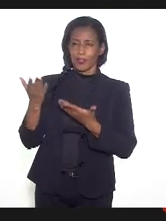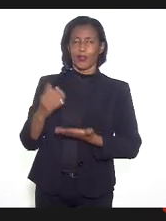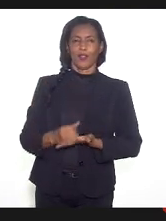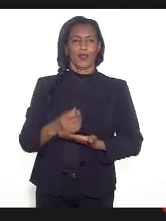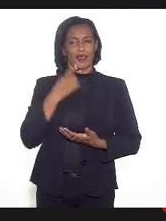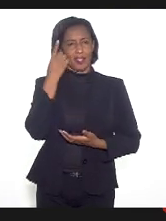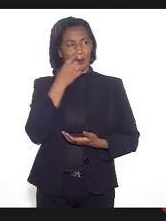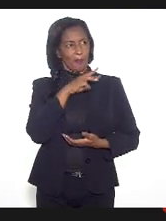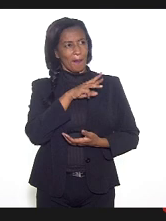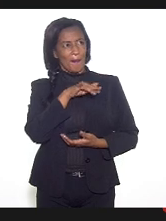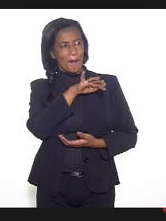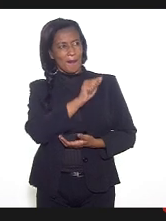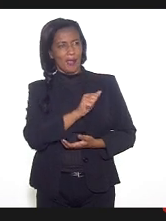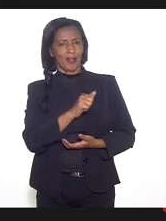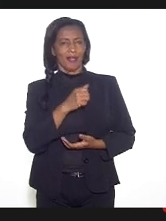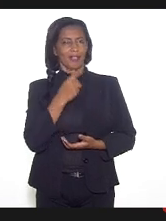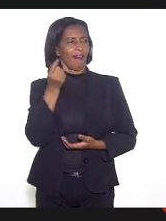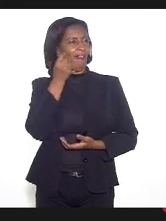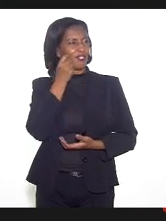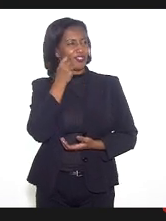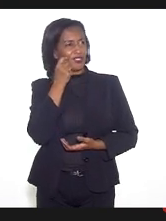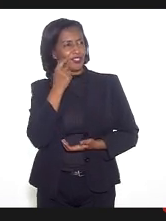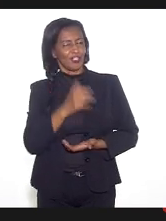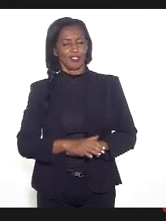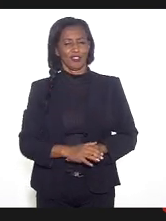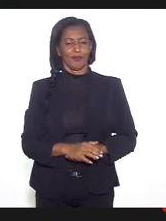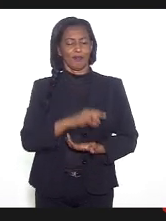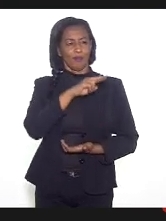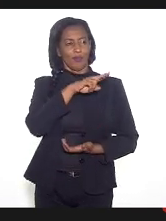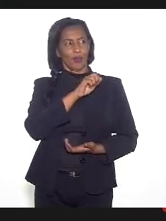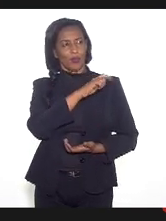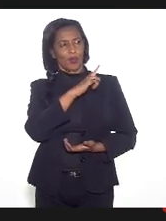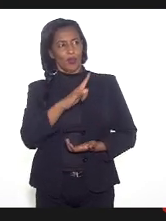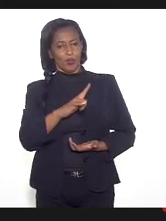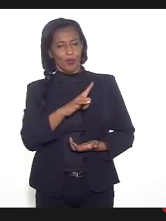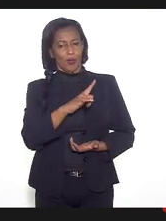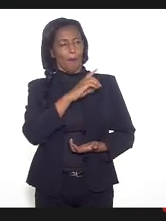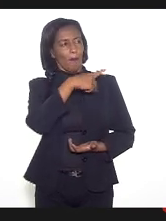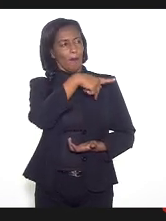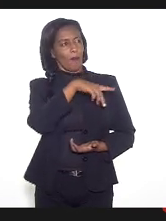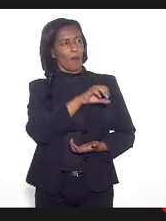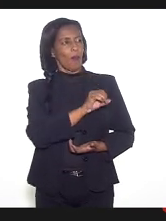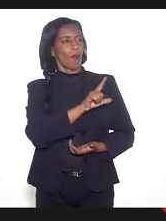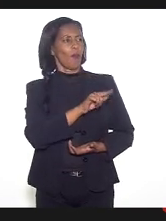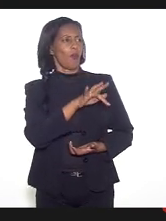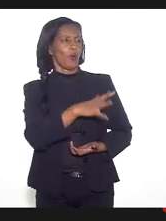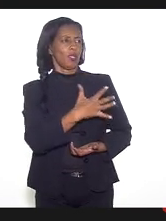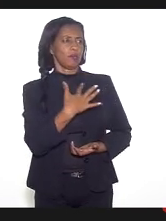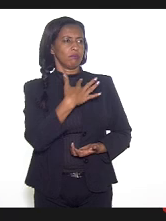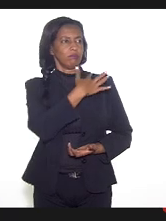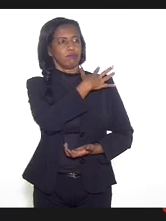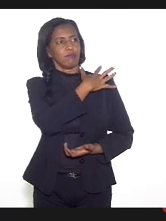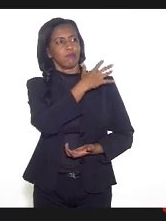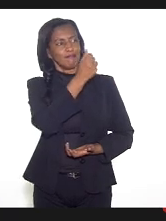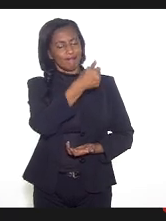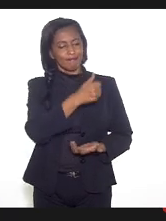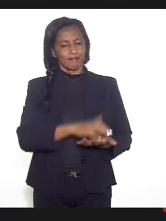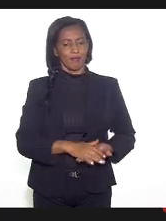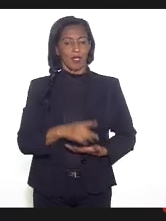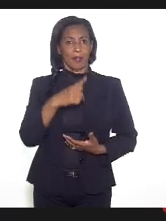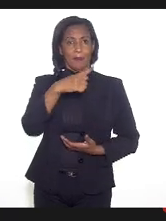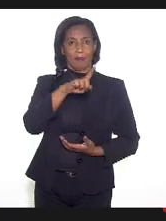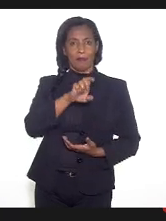Rocha, deputado Giovanni Ratinho, minha honrosa continência ao coronel Polito, o nosso